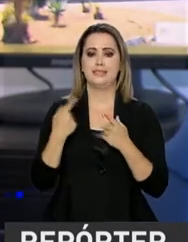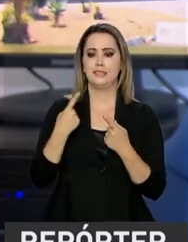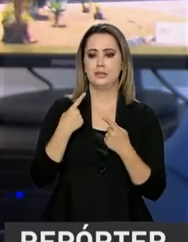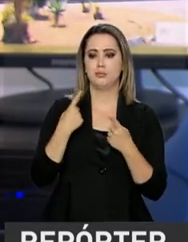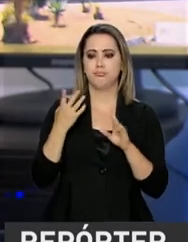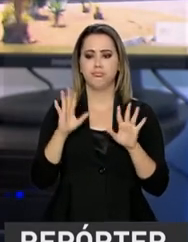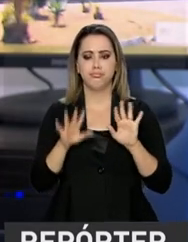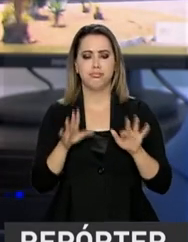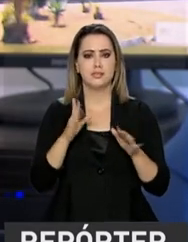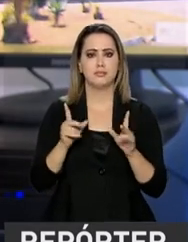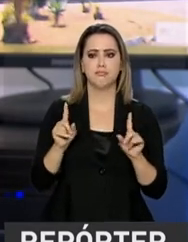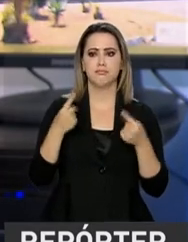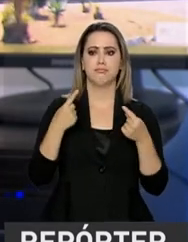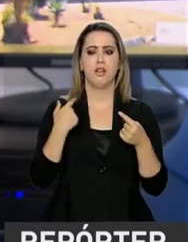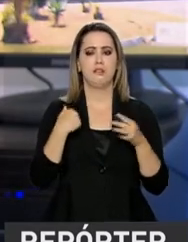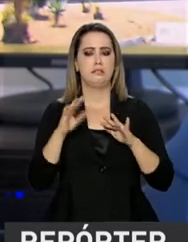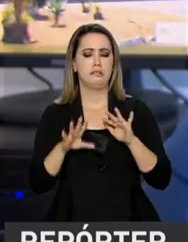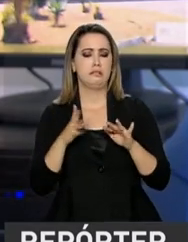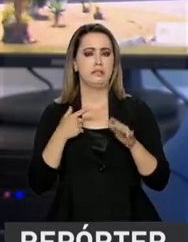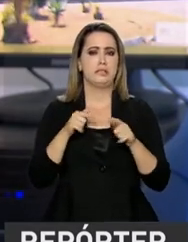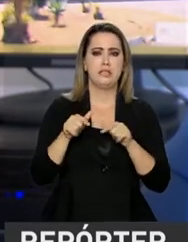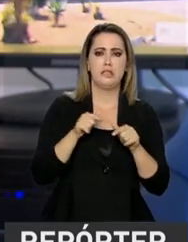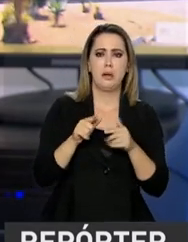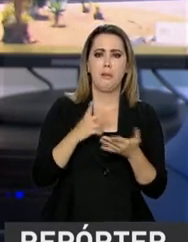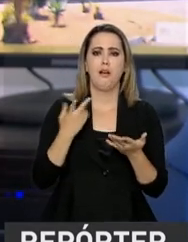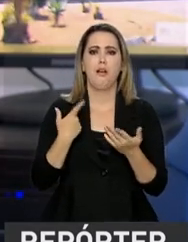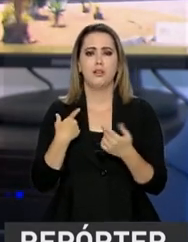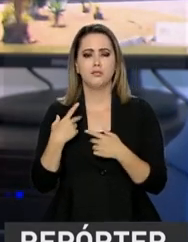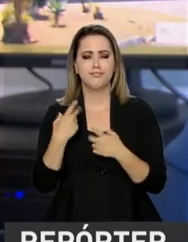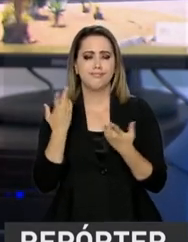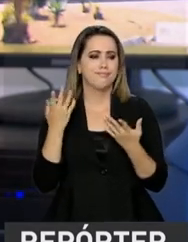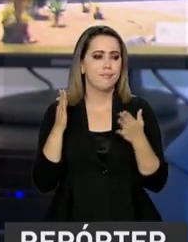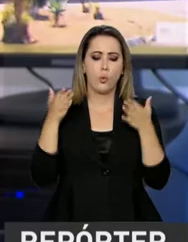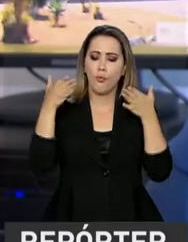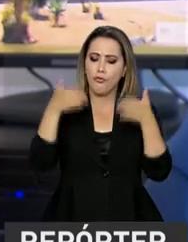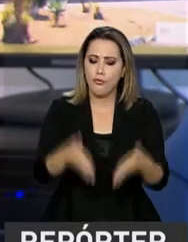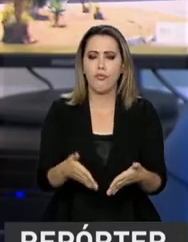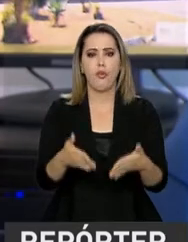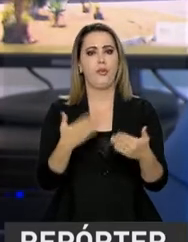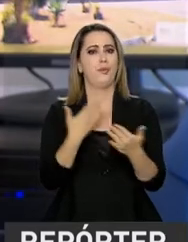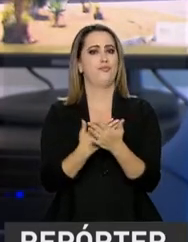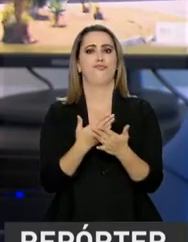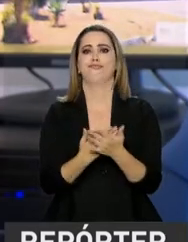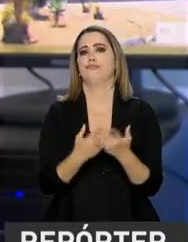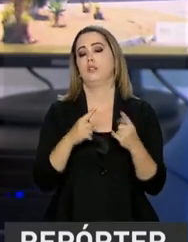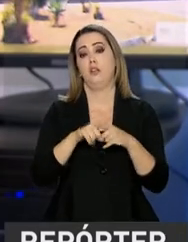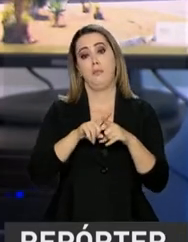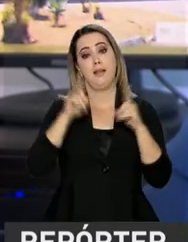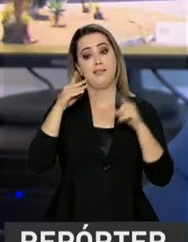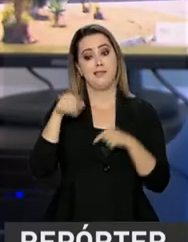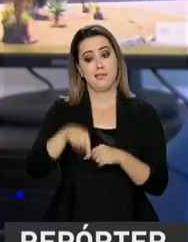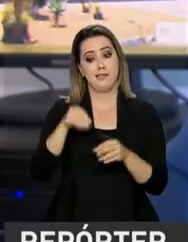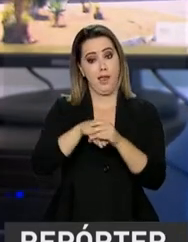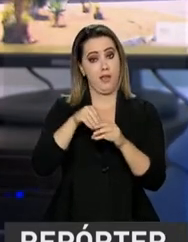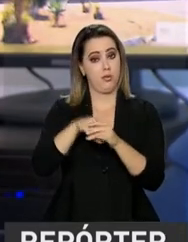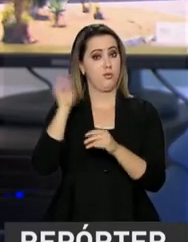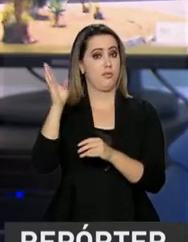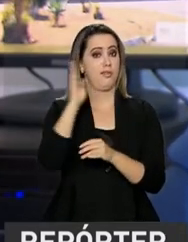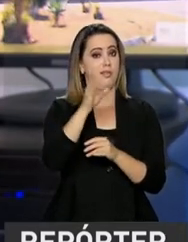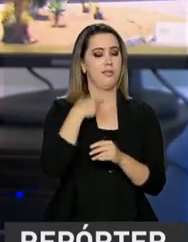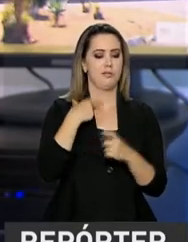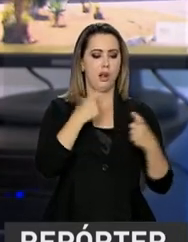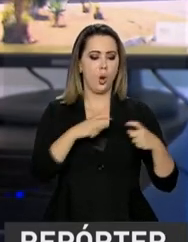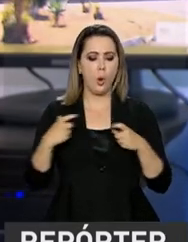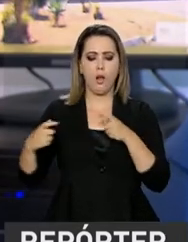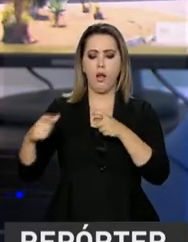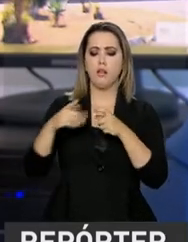aparece alguma coisa por fazer uma coisa ou outra que sempre tira do foco do estudo e acaba aqui dentro da biblioteca você tem um monte de espaço